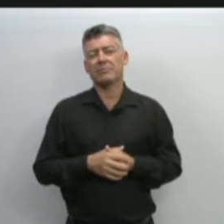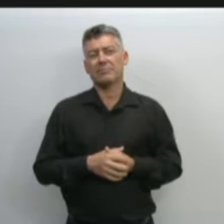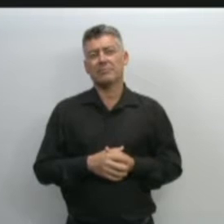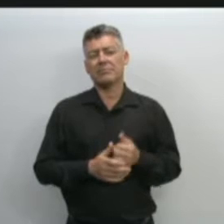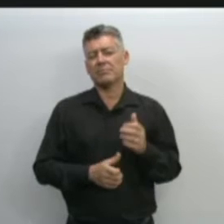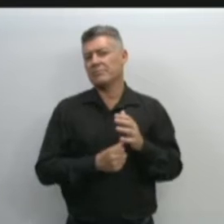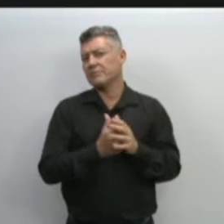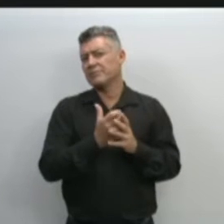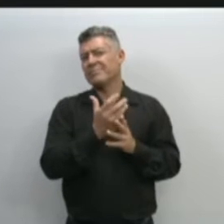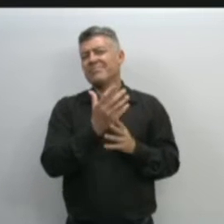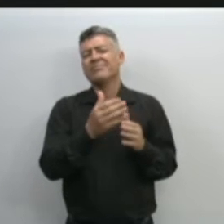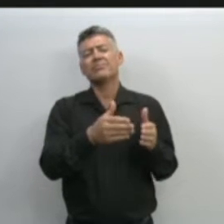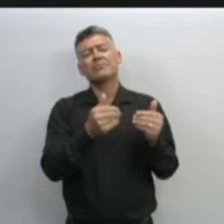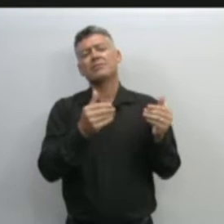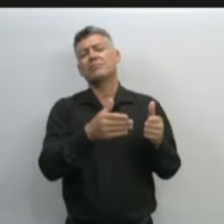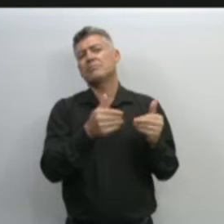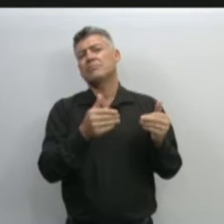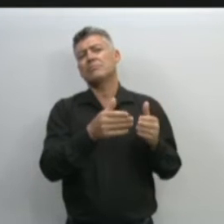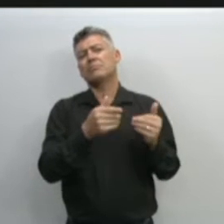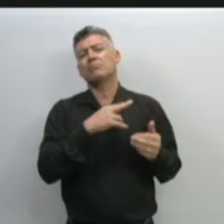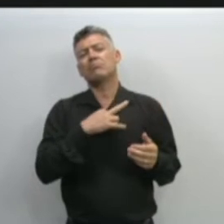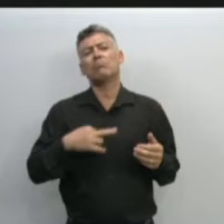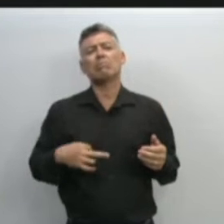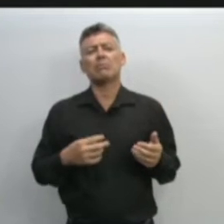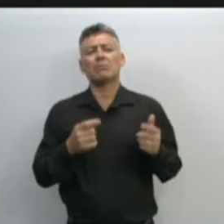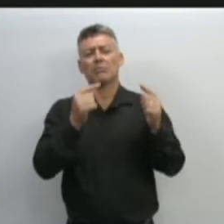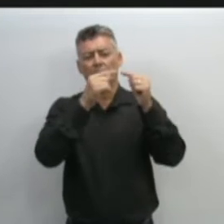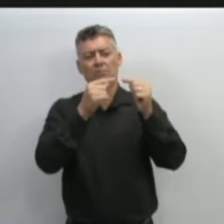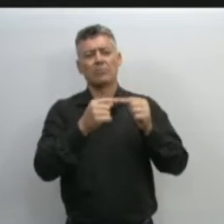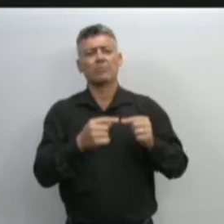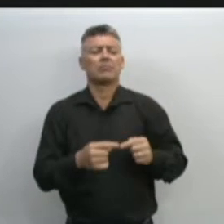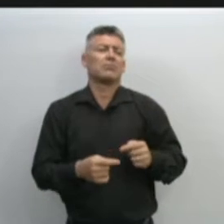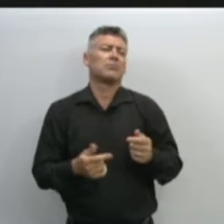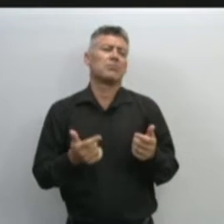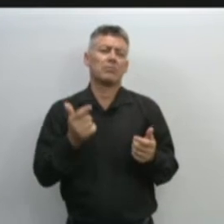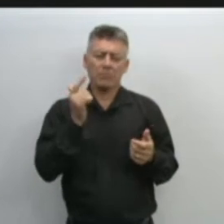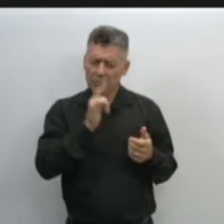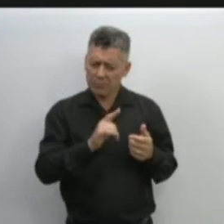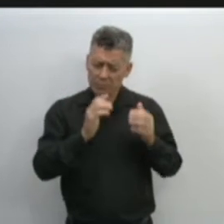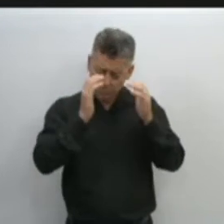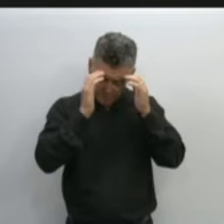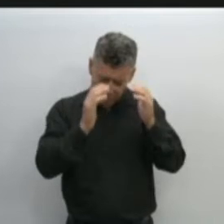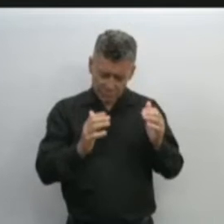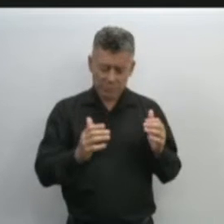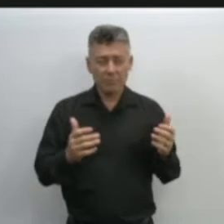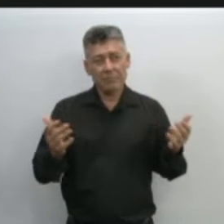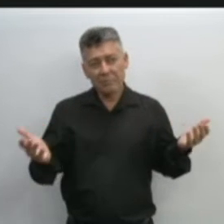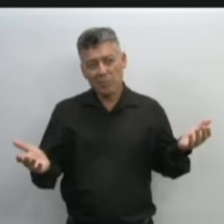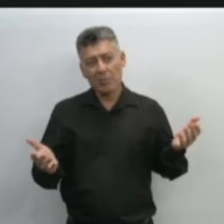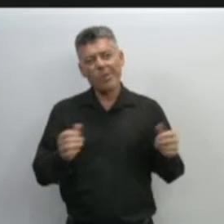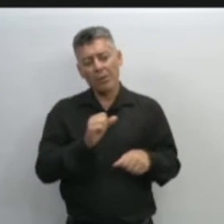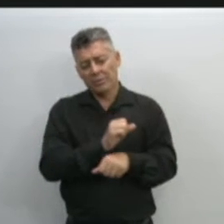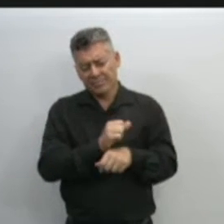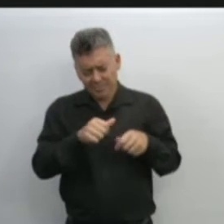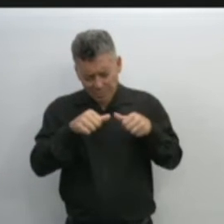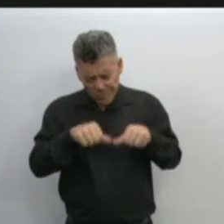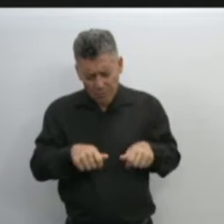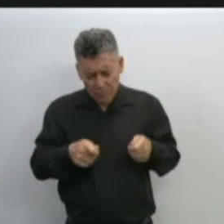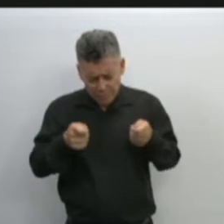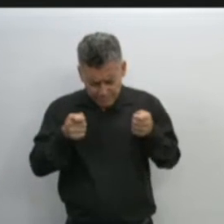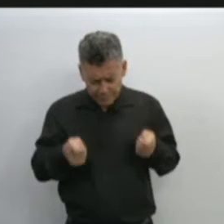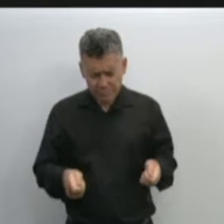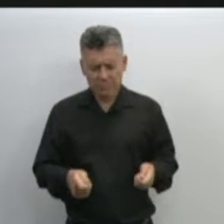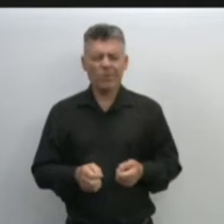muitas são as solicitações dos vereadores, as emendas também a serem cumpridas, mas a gente tem que estar firme.